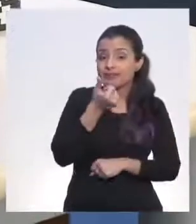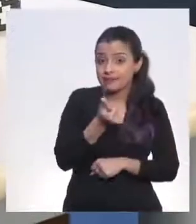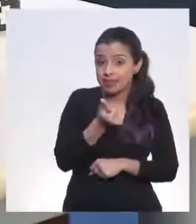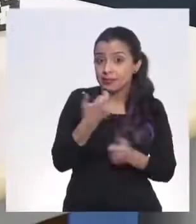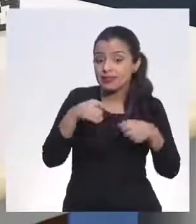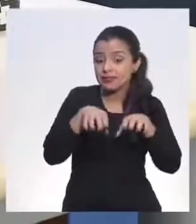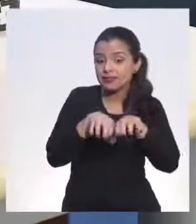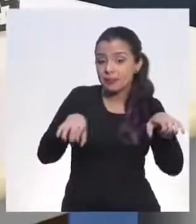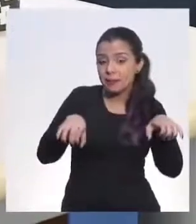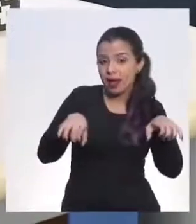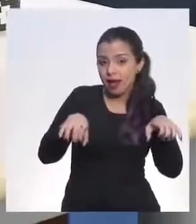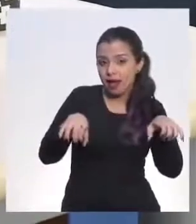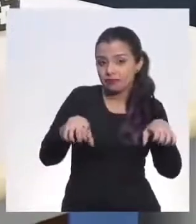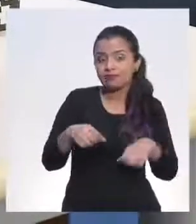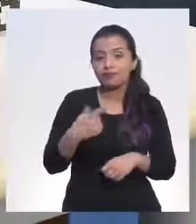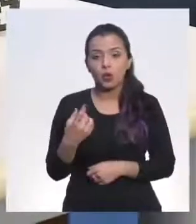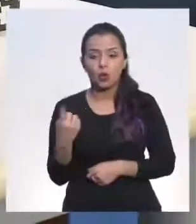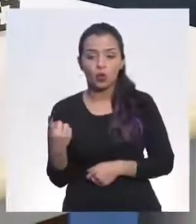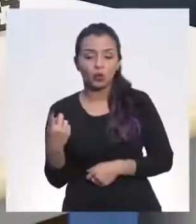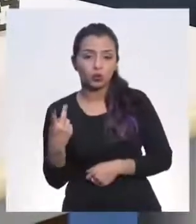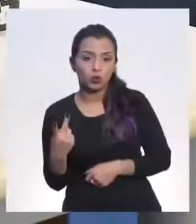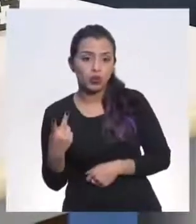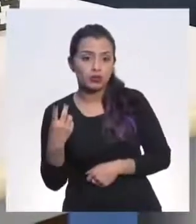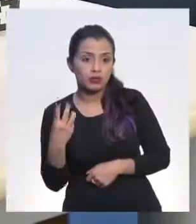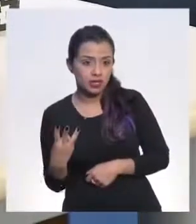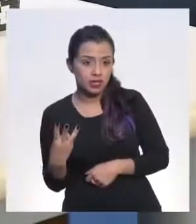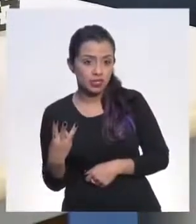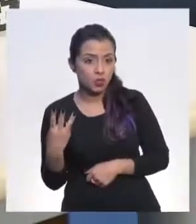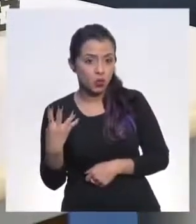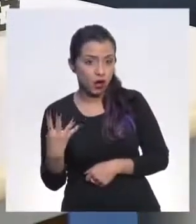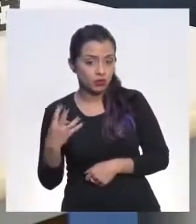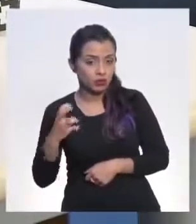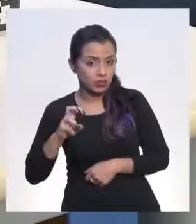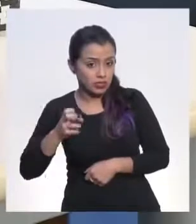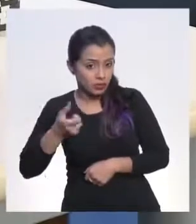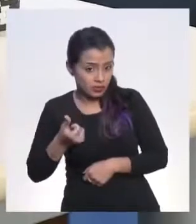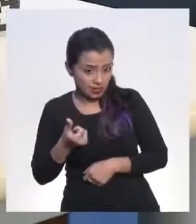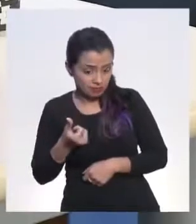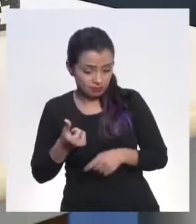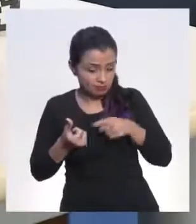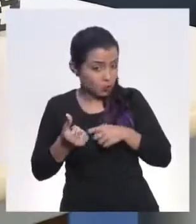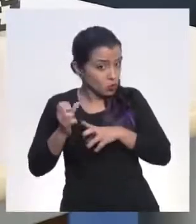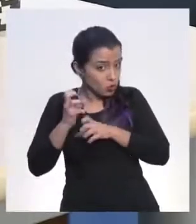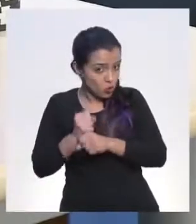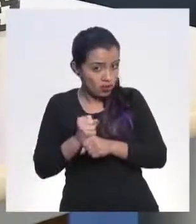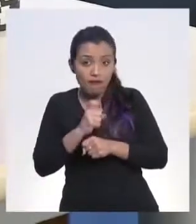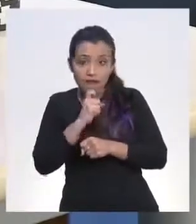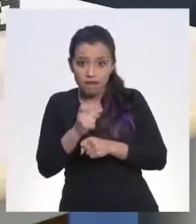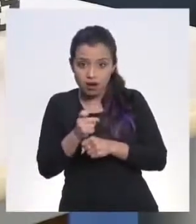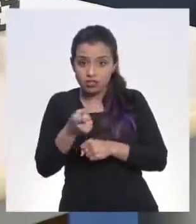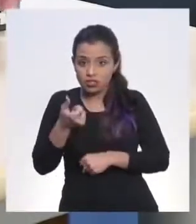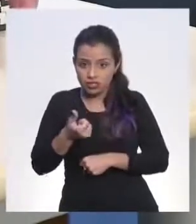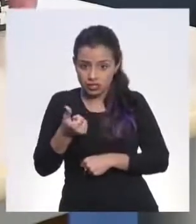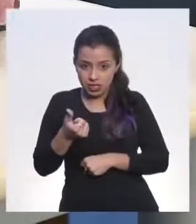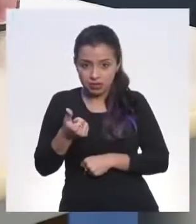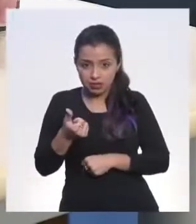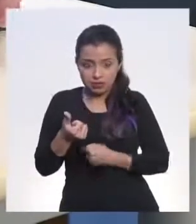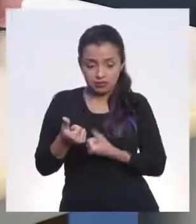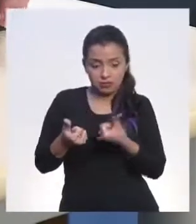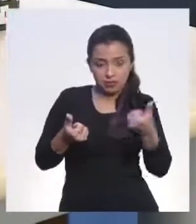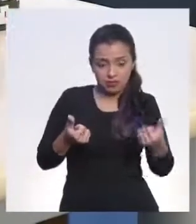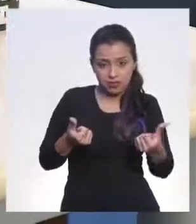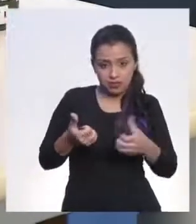Então, ó, 1, 2, 3, 4, 5, 6 fichas. Consecutivamente,